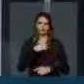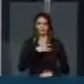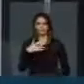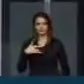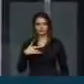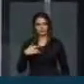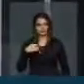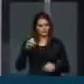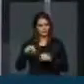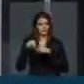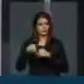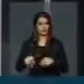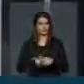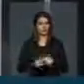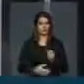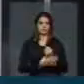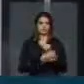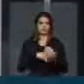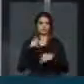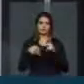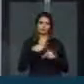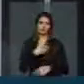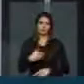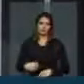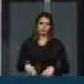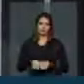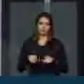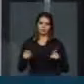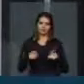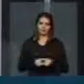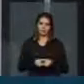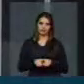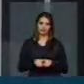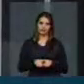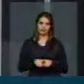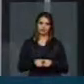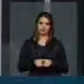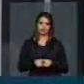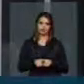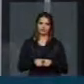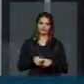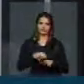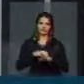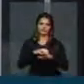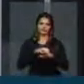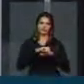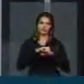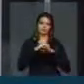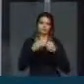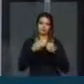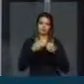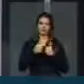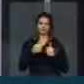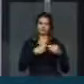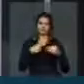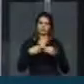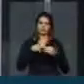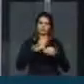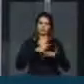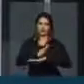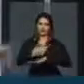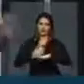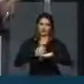educação Segurança Pública mas sobretudo transporte urbano e mobilidade